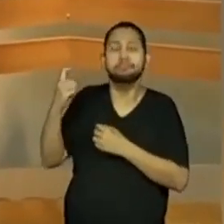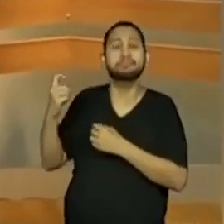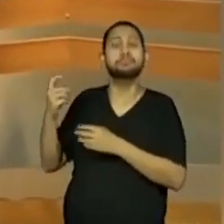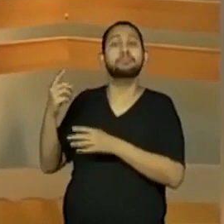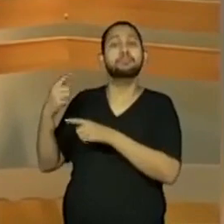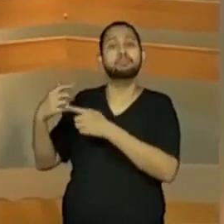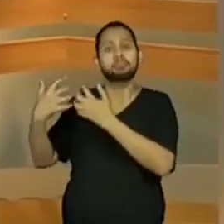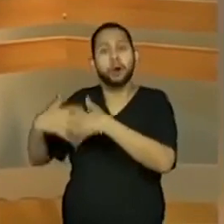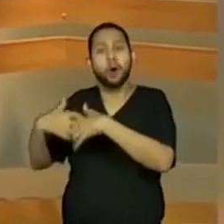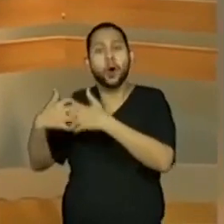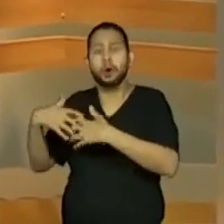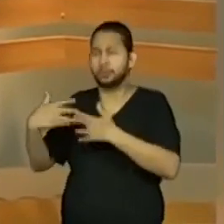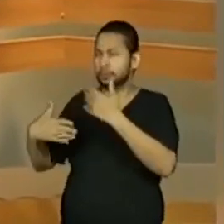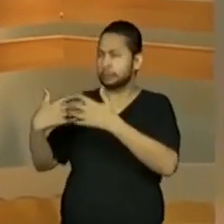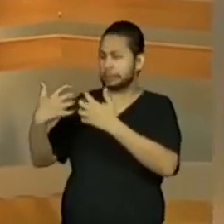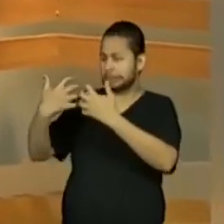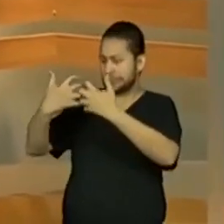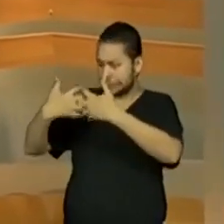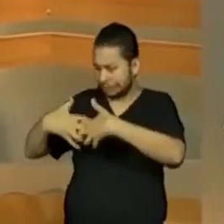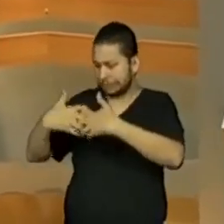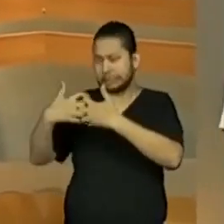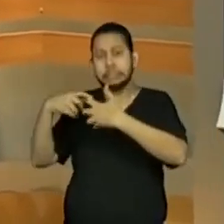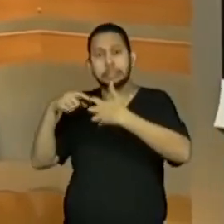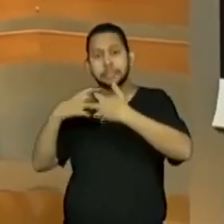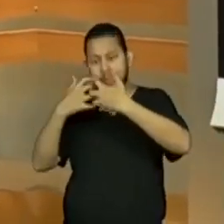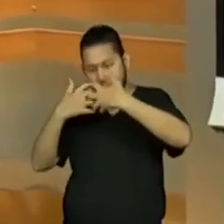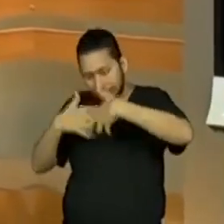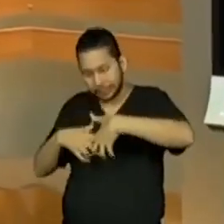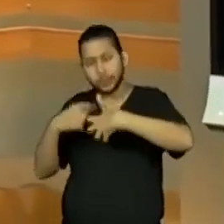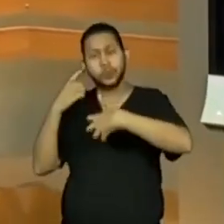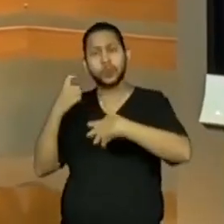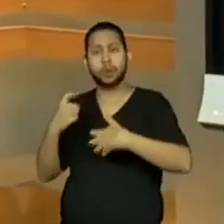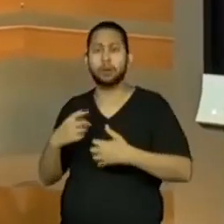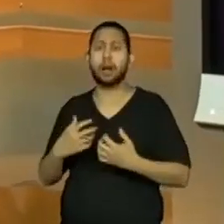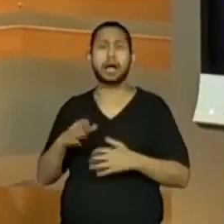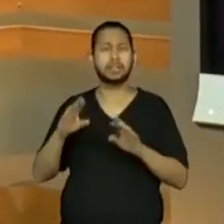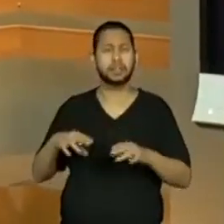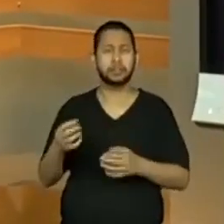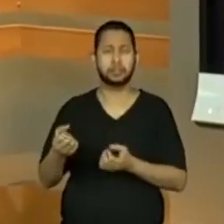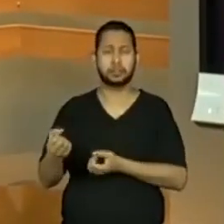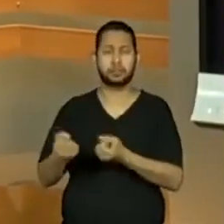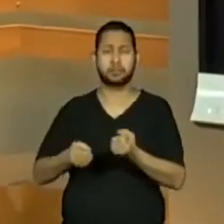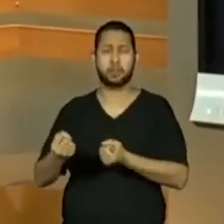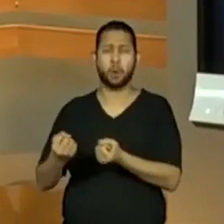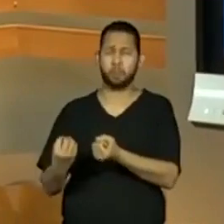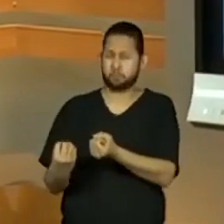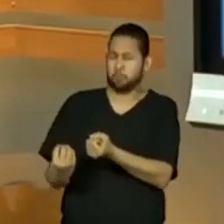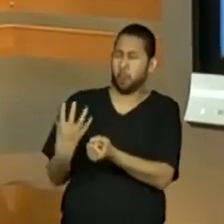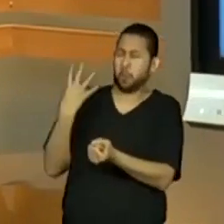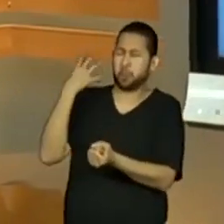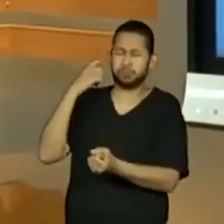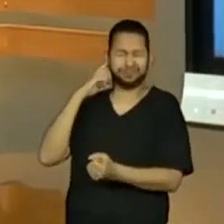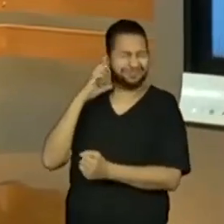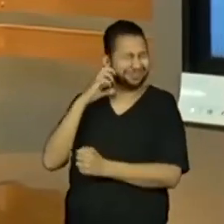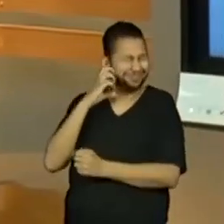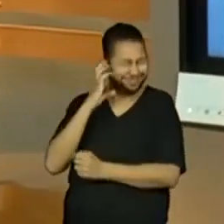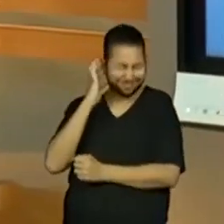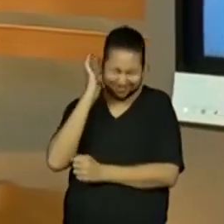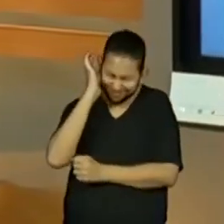produzem sons, uma infinidade de sons, alguns até bem barulhentos, que nos causam